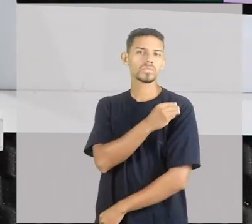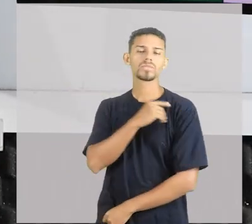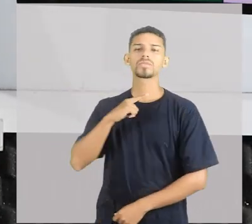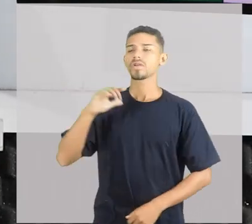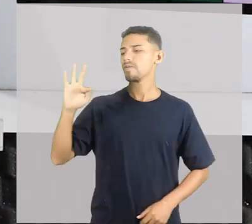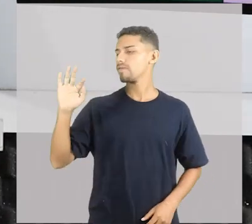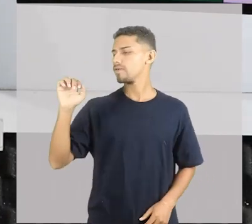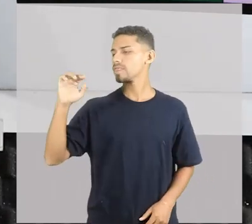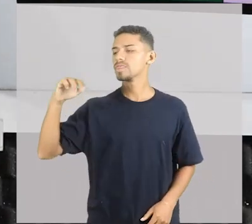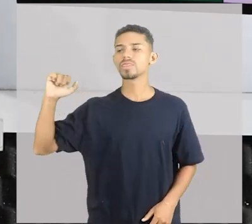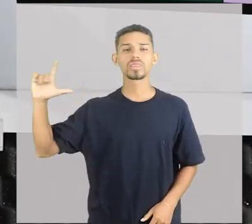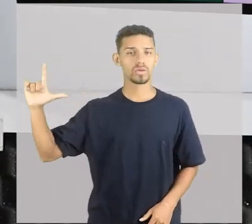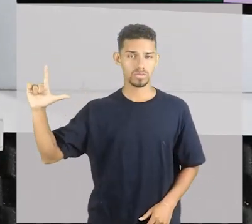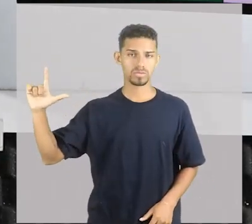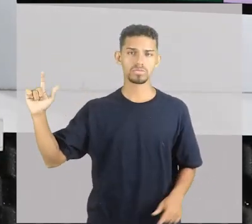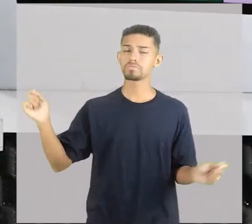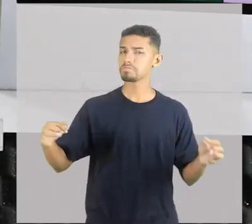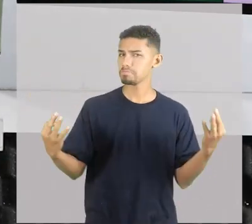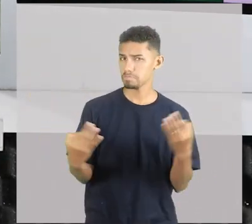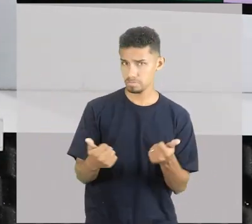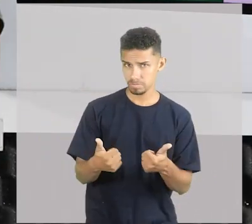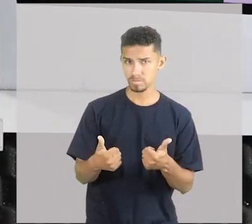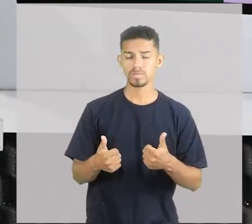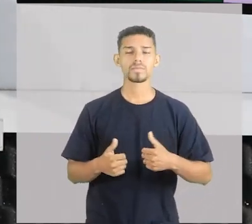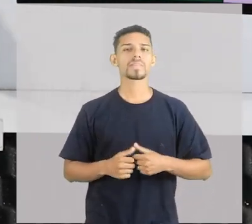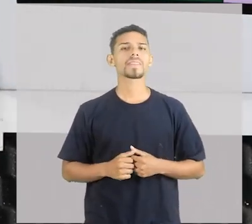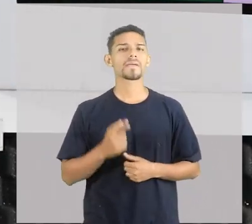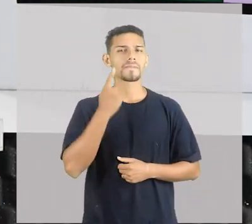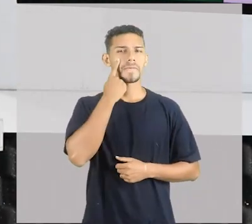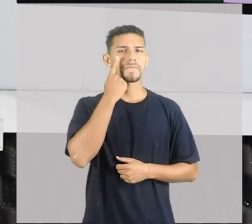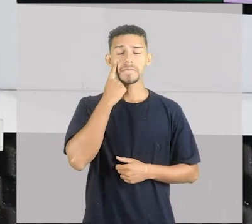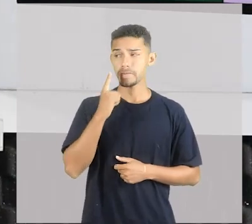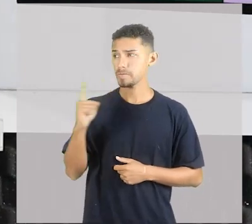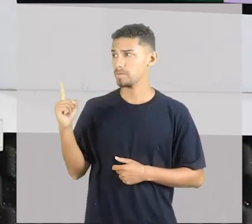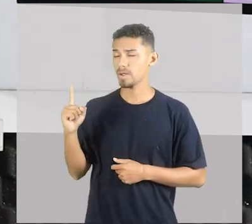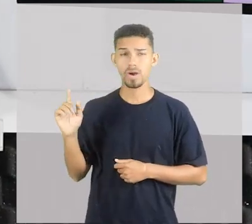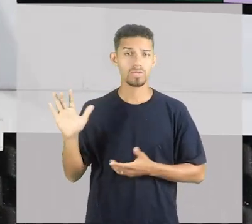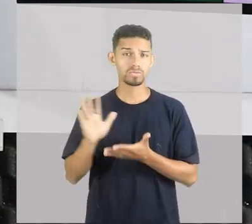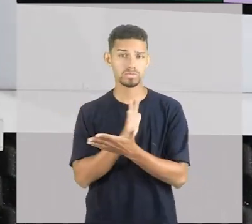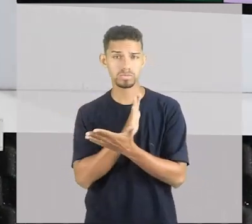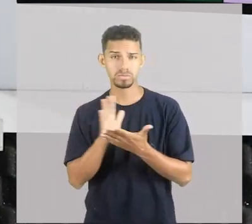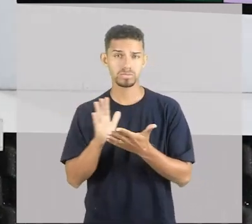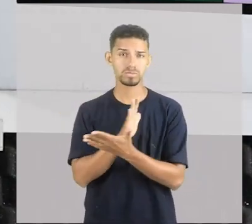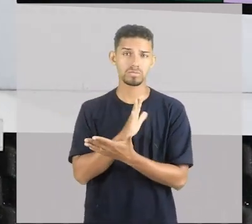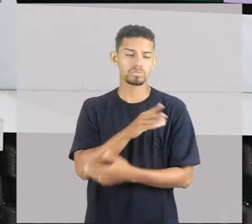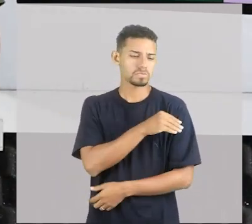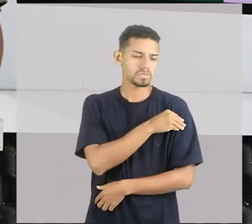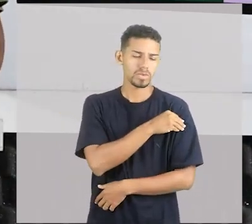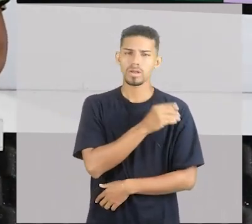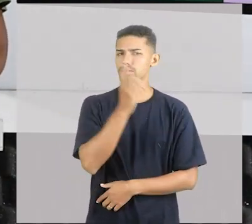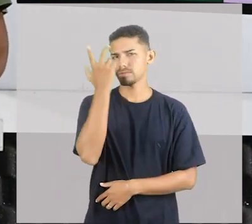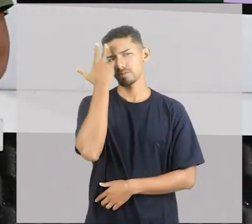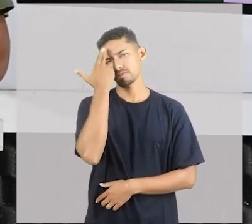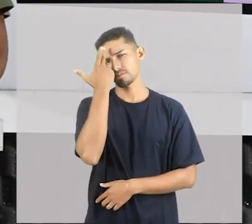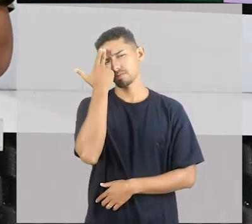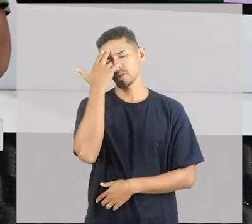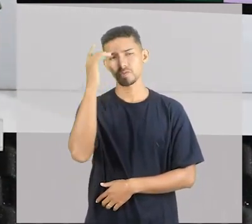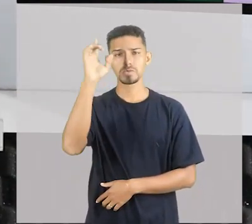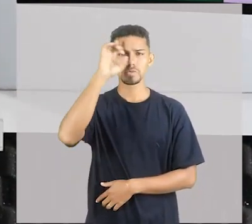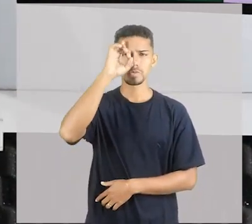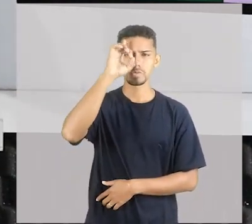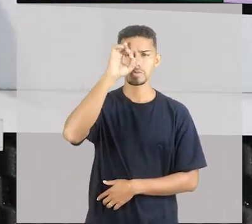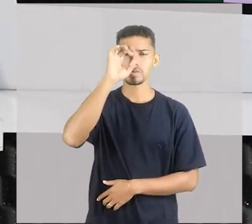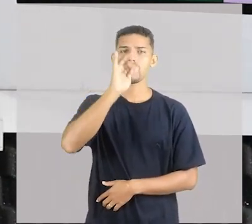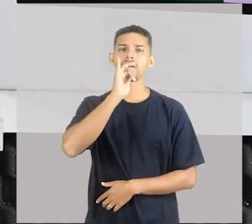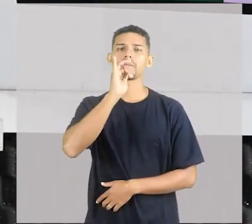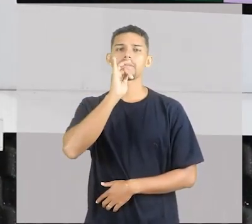fenol. Perfeito? Gente, ó, alguns álcools são muito comuns no nosso dia a dia, como, por